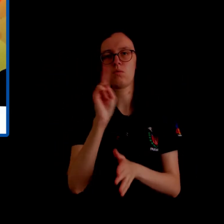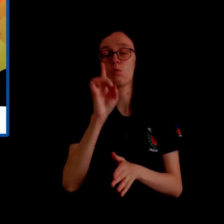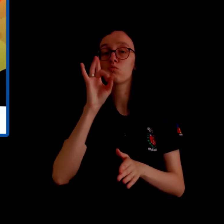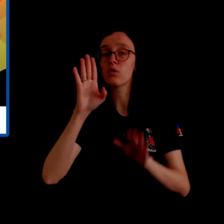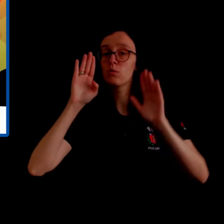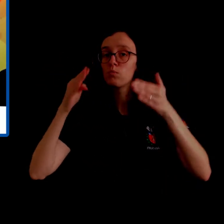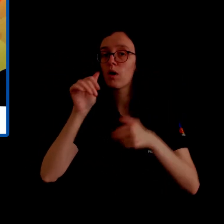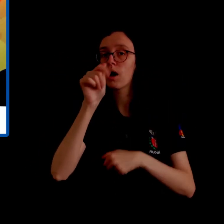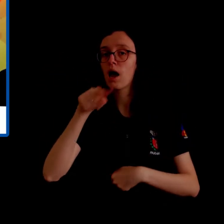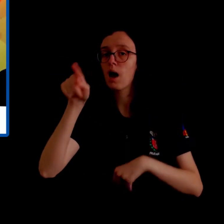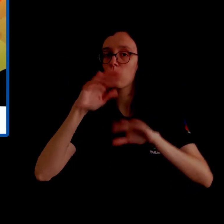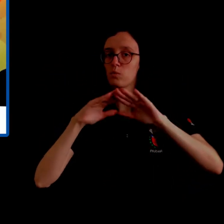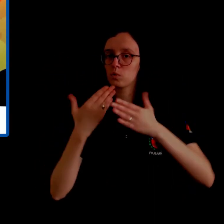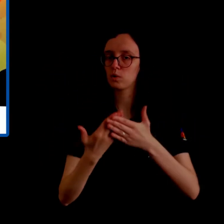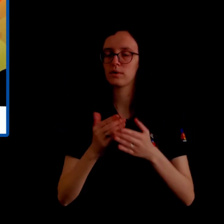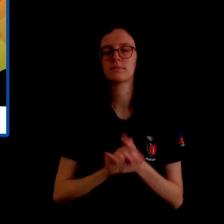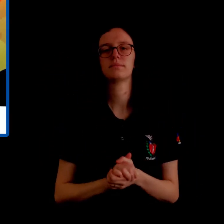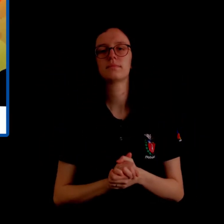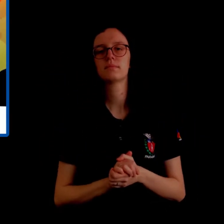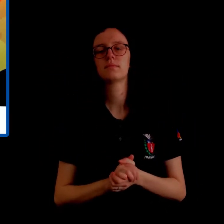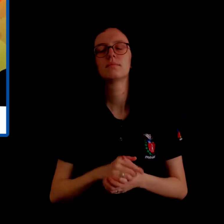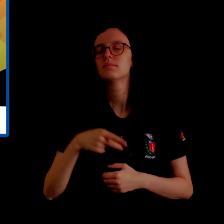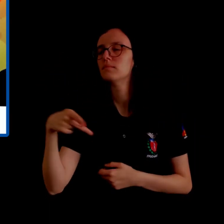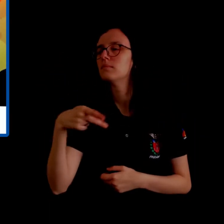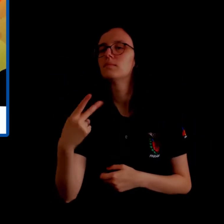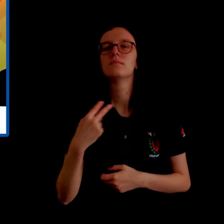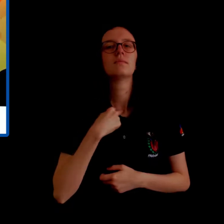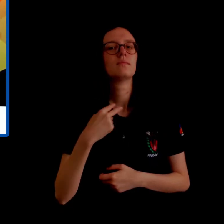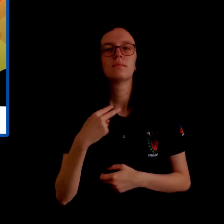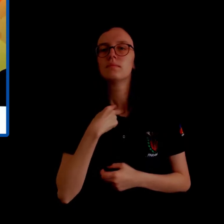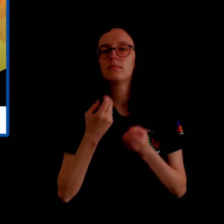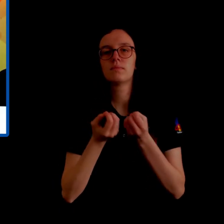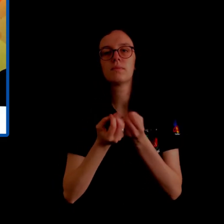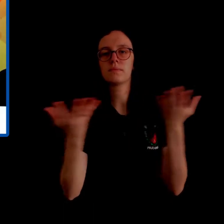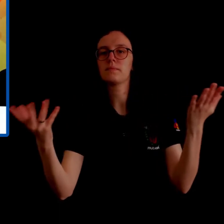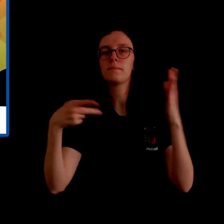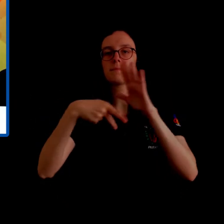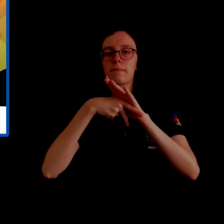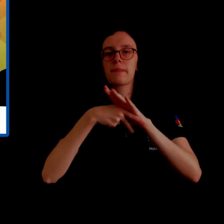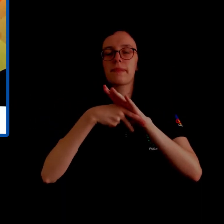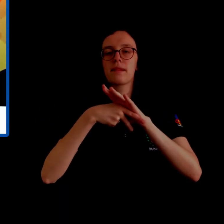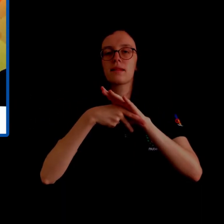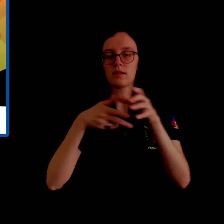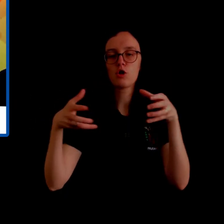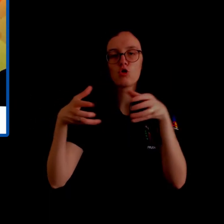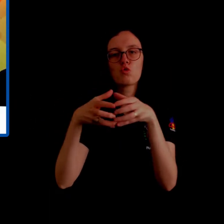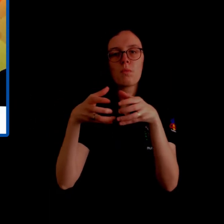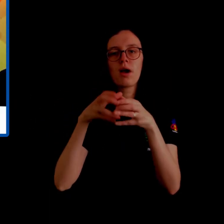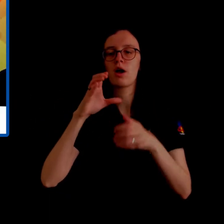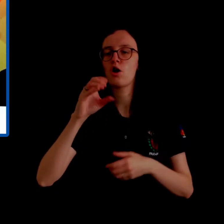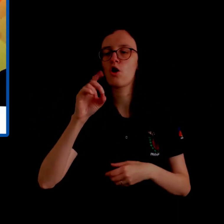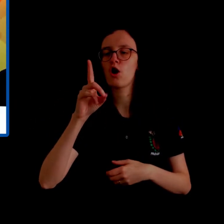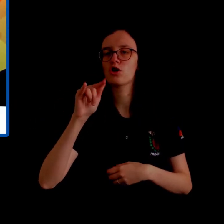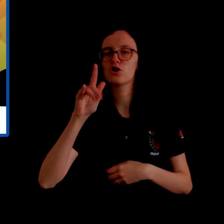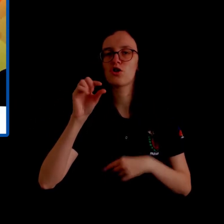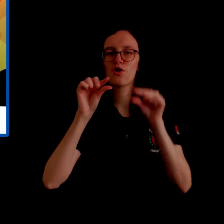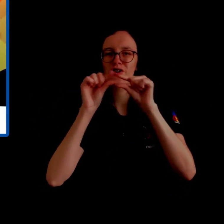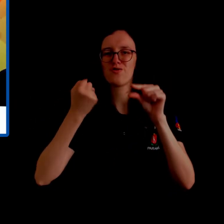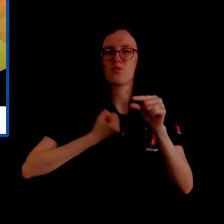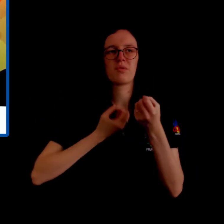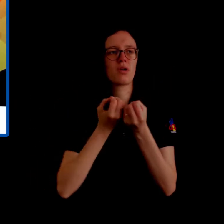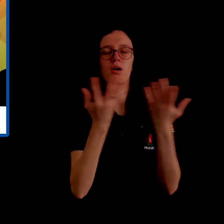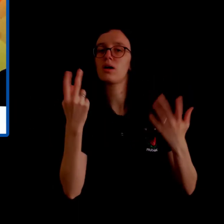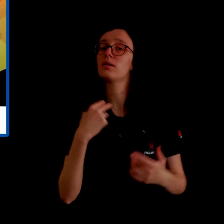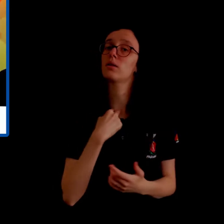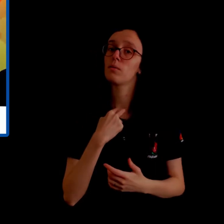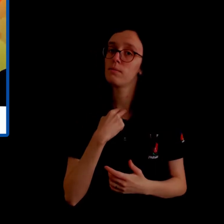o professor não pode disponibilizar o código da turma. Por quê? Porque os